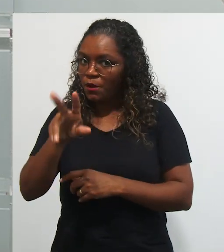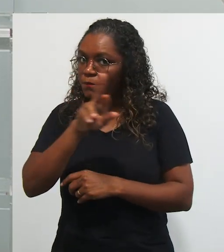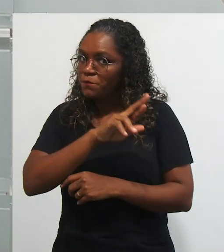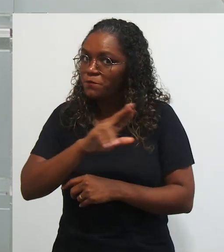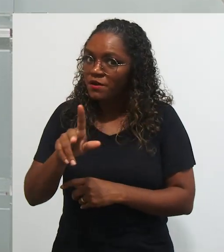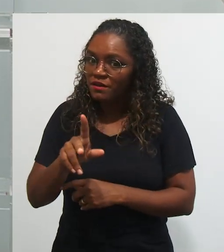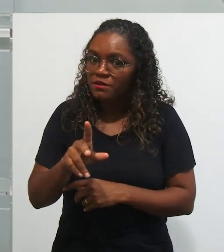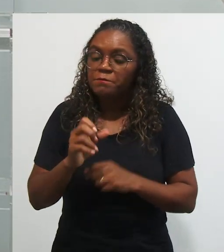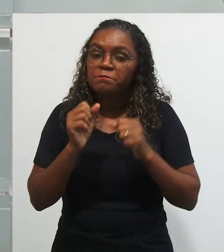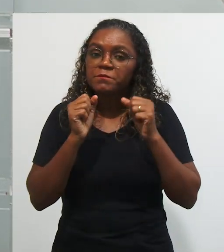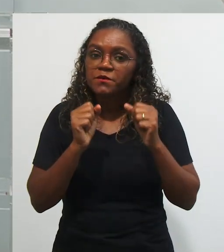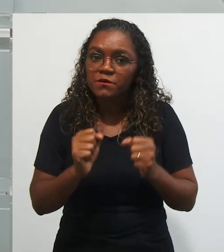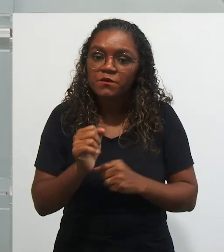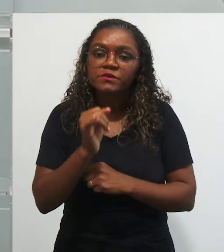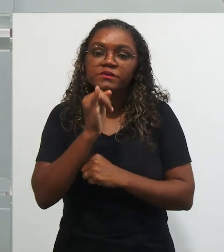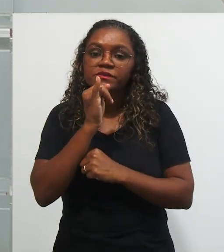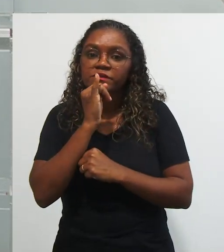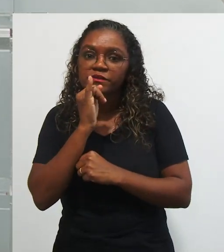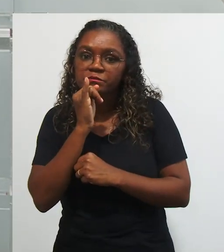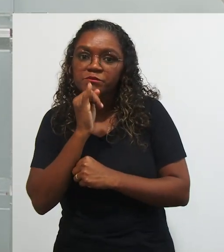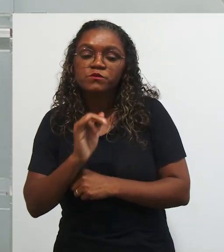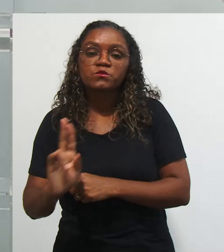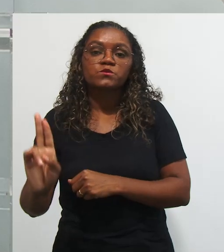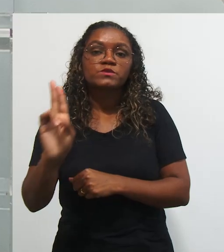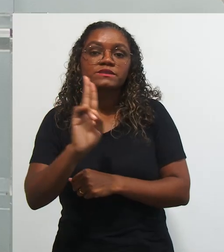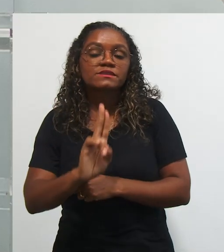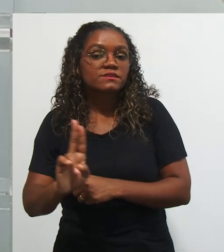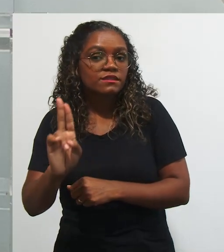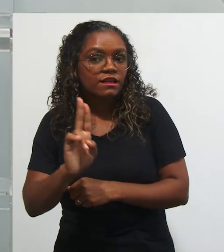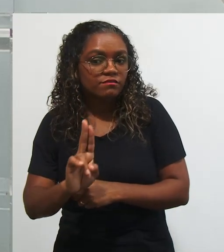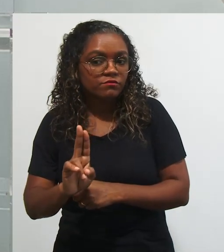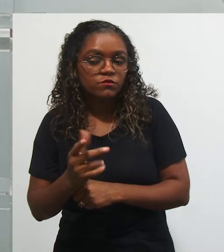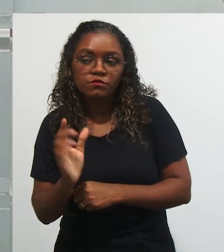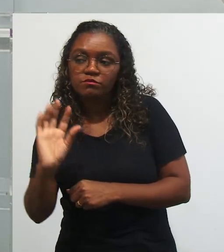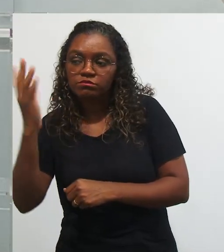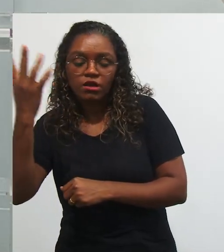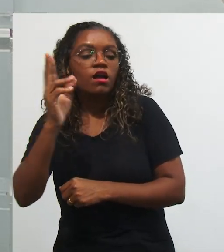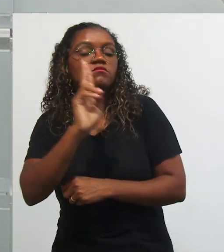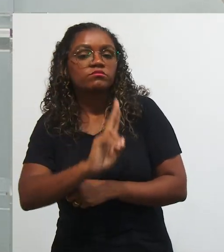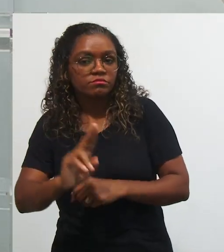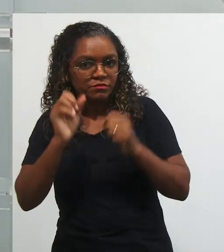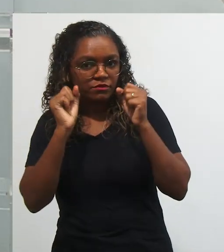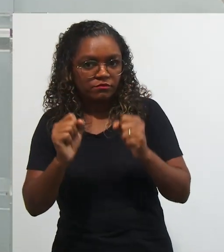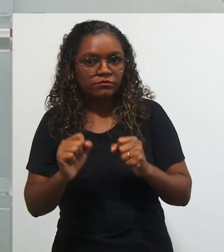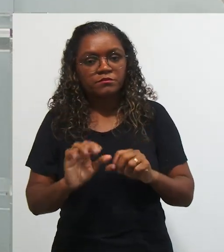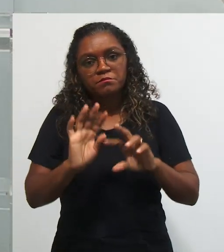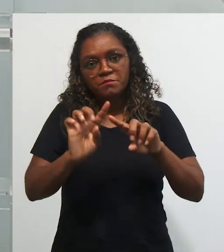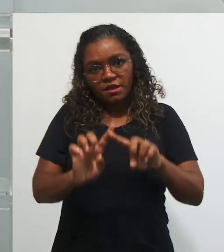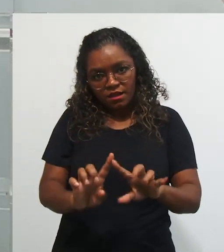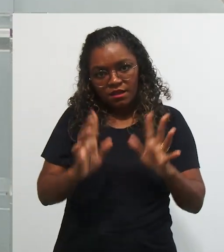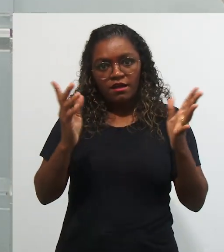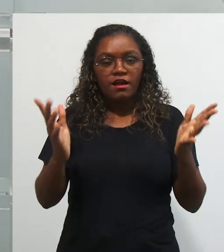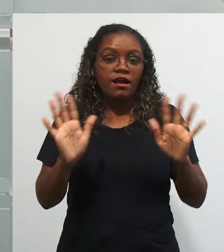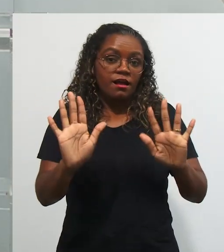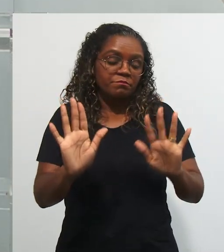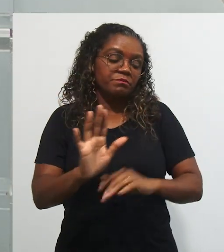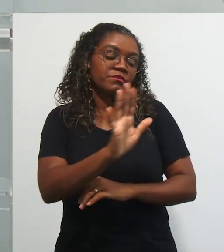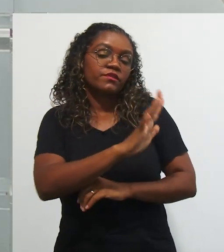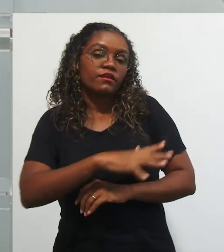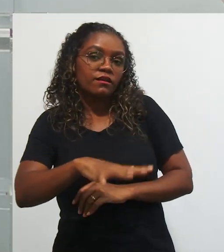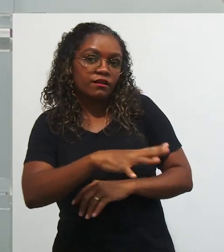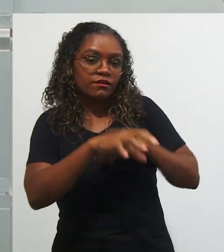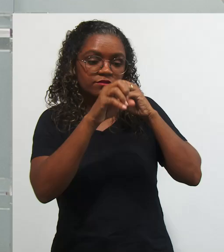repetição. Podem ser utilizados em uma nova situação. Claro que para a educação, para a pesquisa na